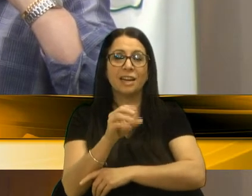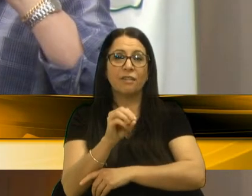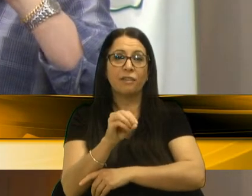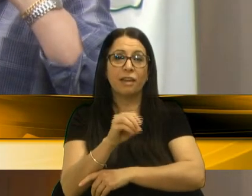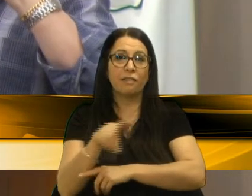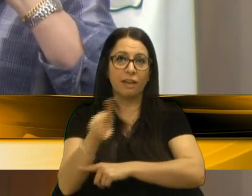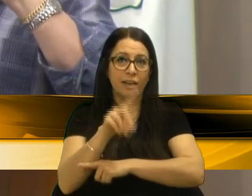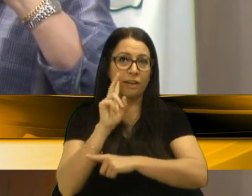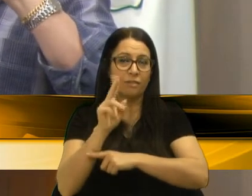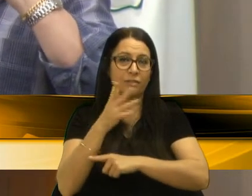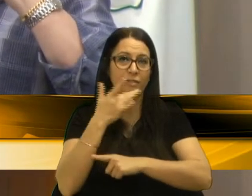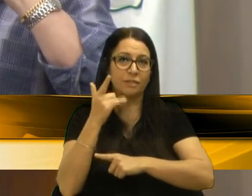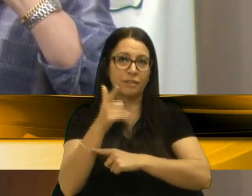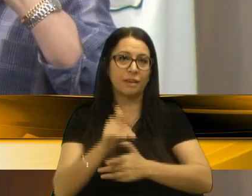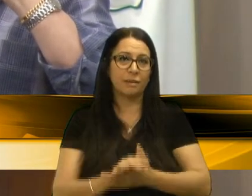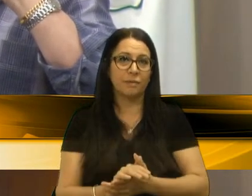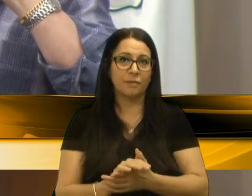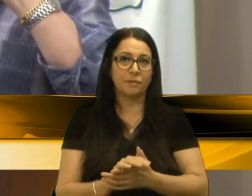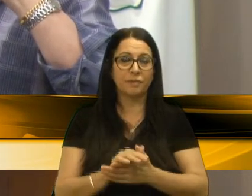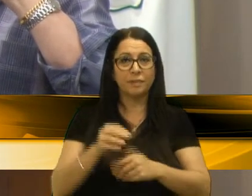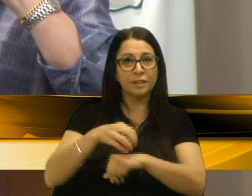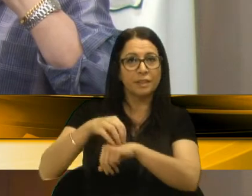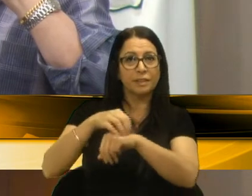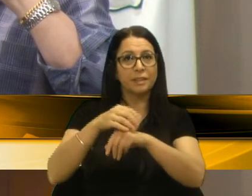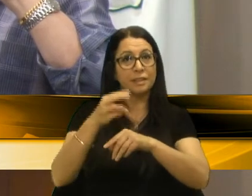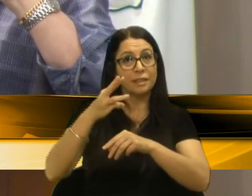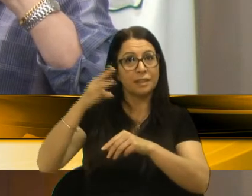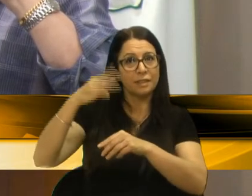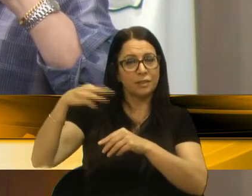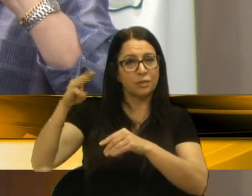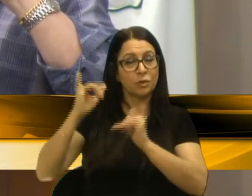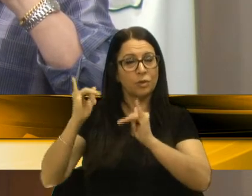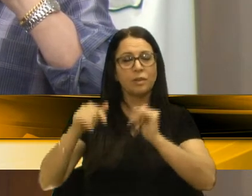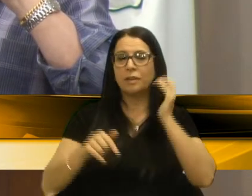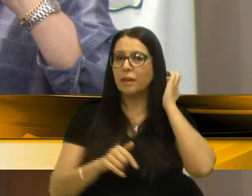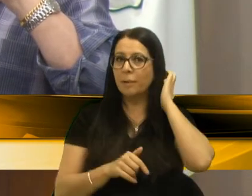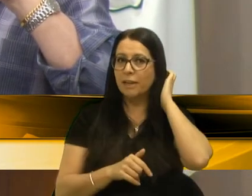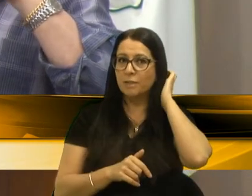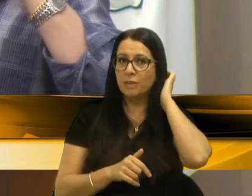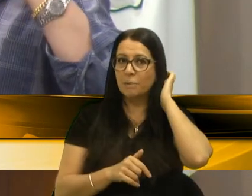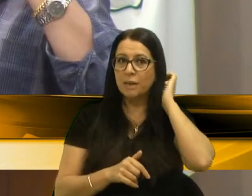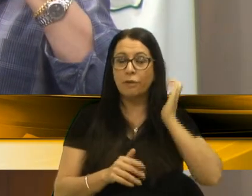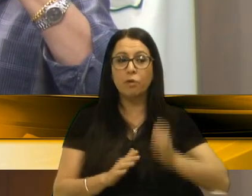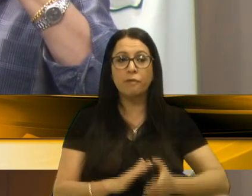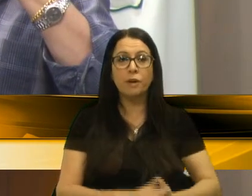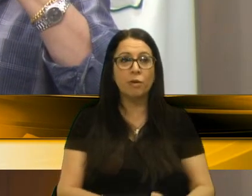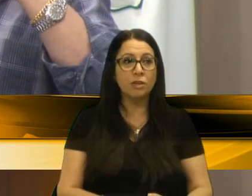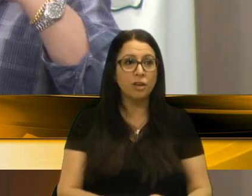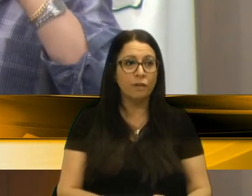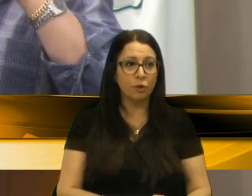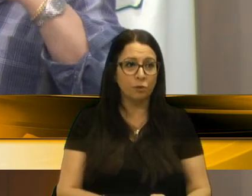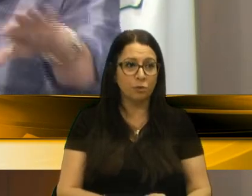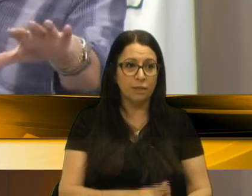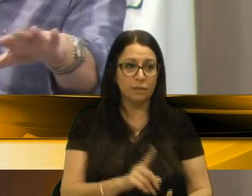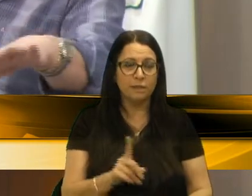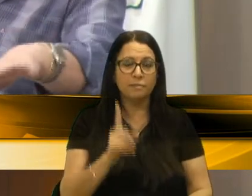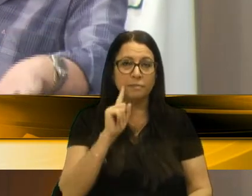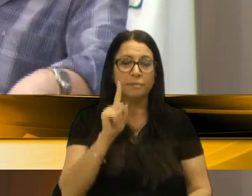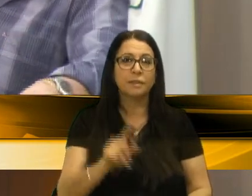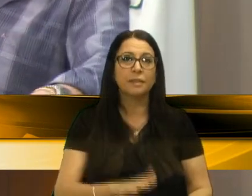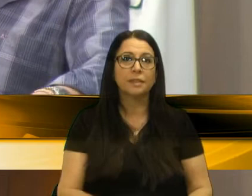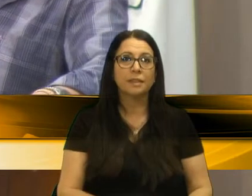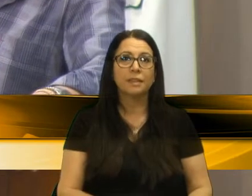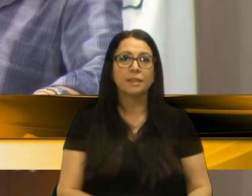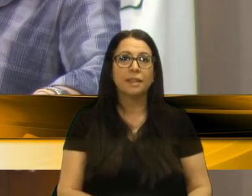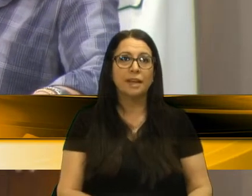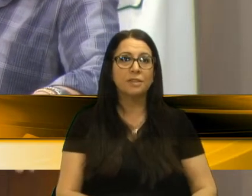para facilitar o transporte coletivo. E aí o prefeito ir lá e dizer o seguinte, não, eu vou acabar com a conversão